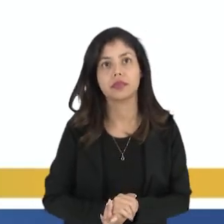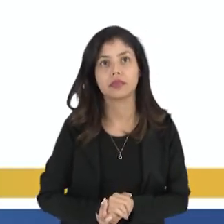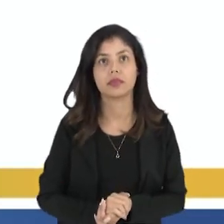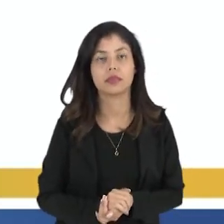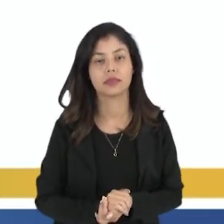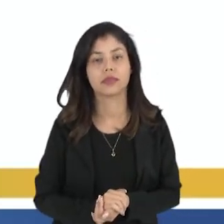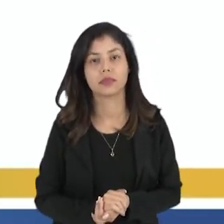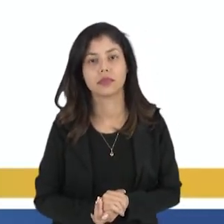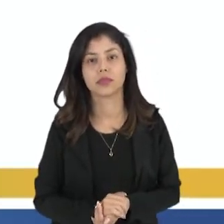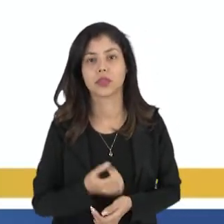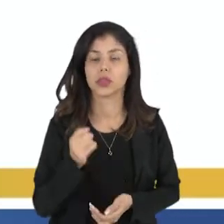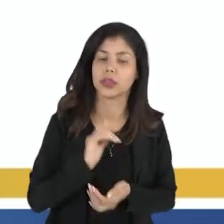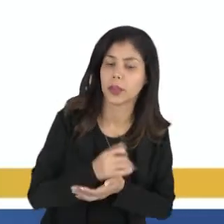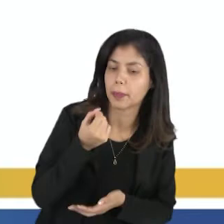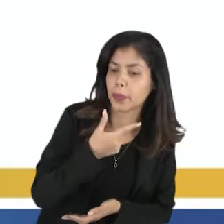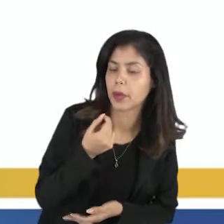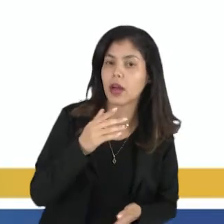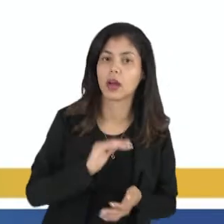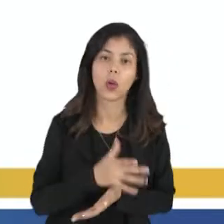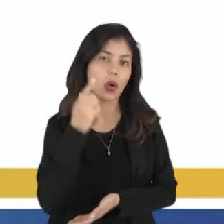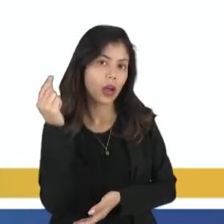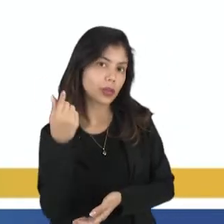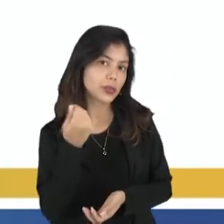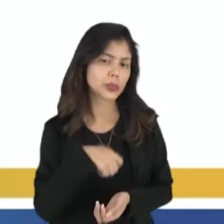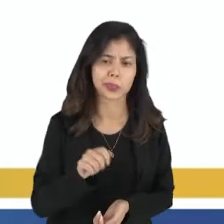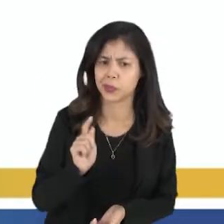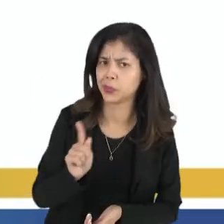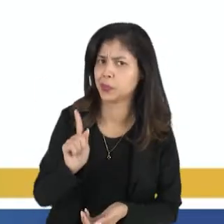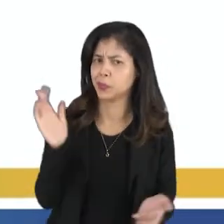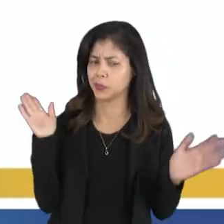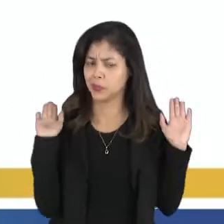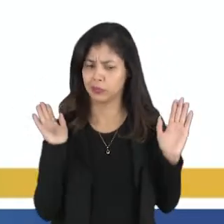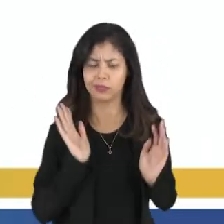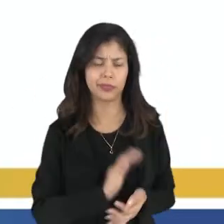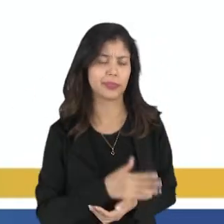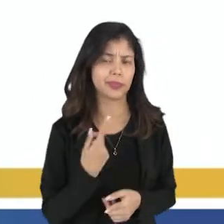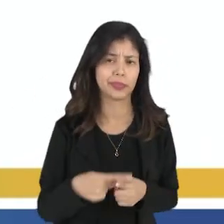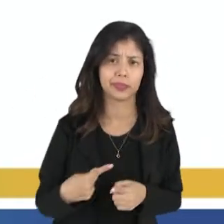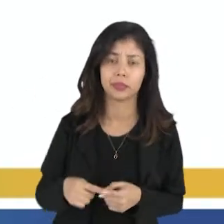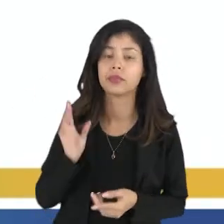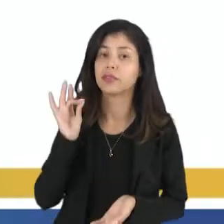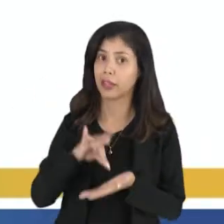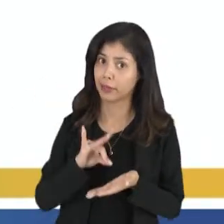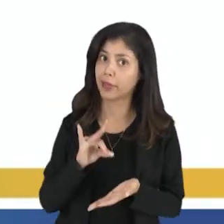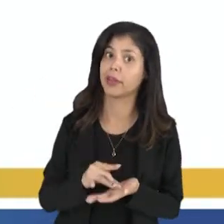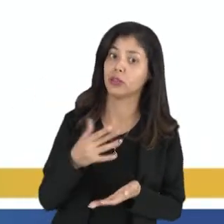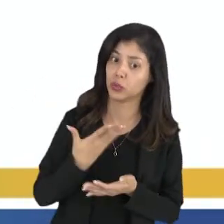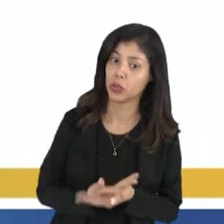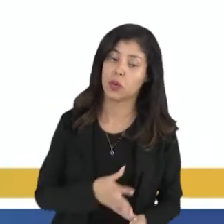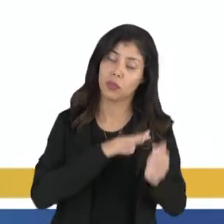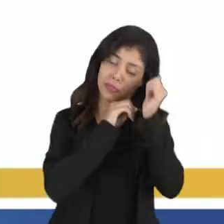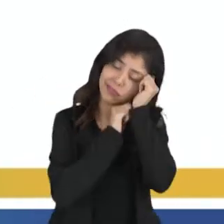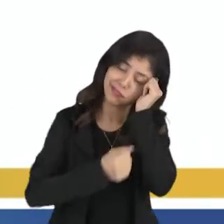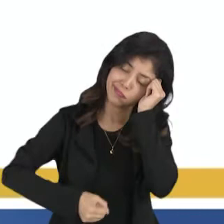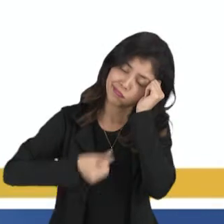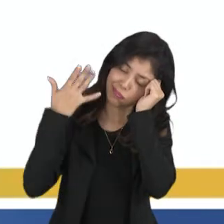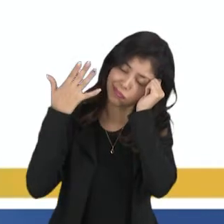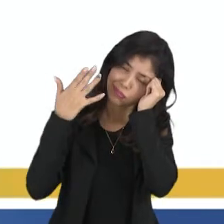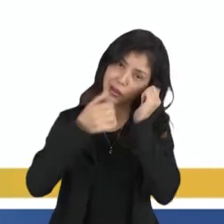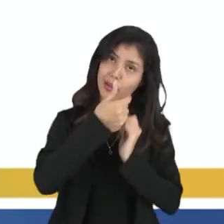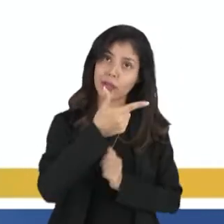Irônica, humorística, do humor, aí o gato dizendo que não precisa de alarme, coisa nenhuma, e na verdade ele dormiu tanto que